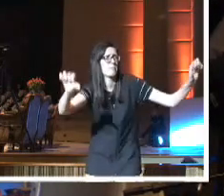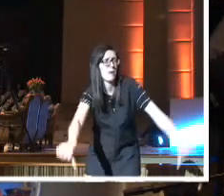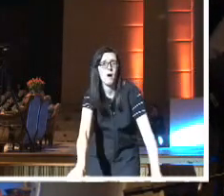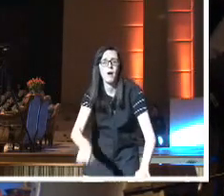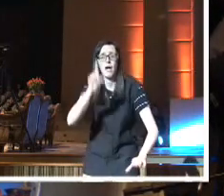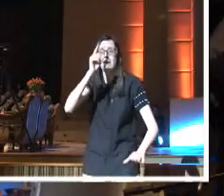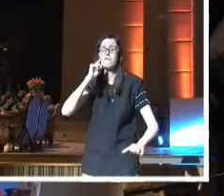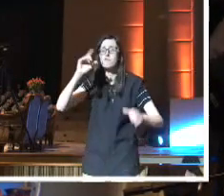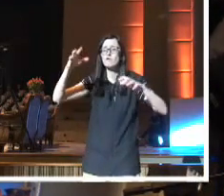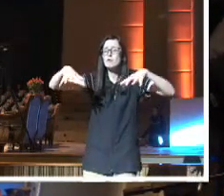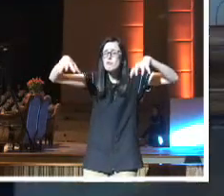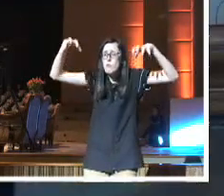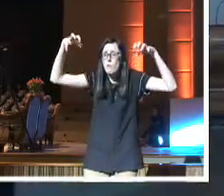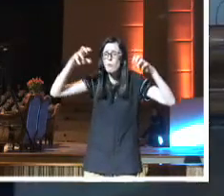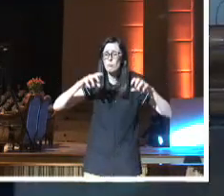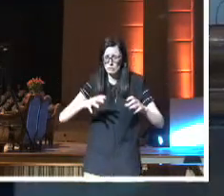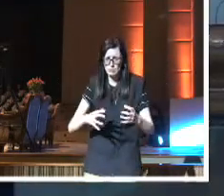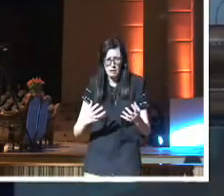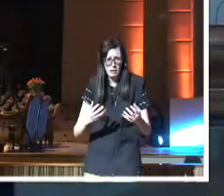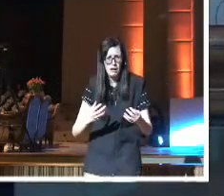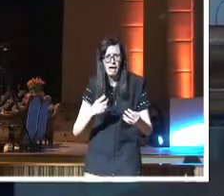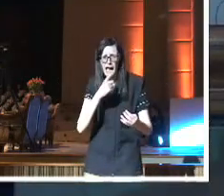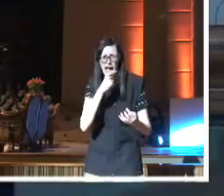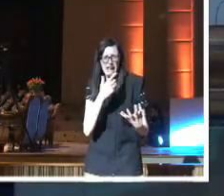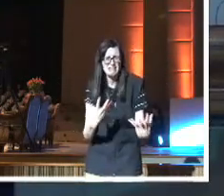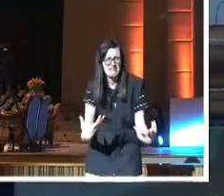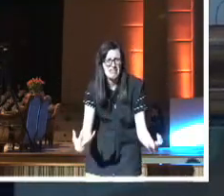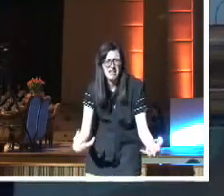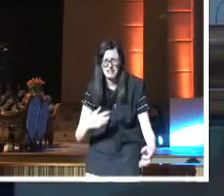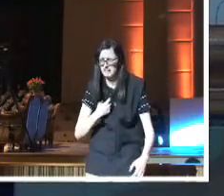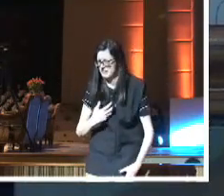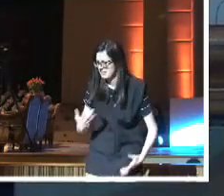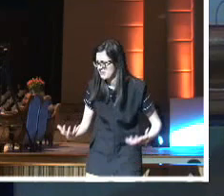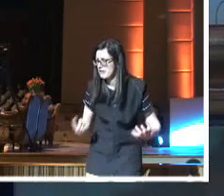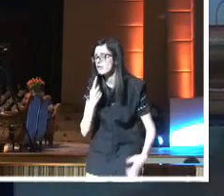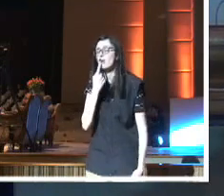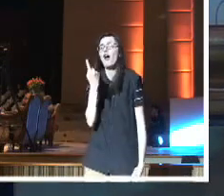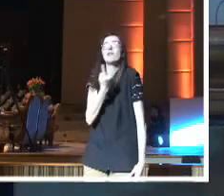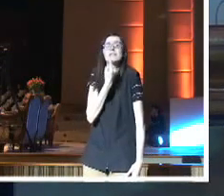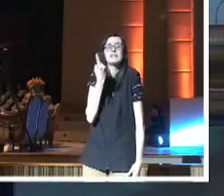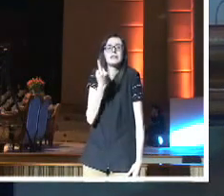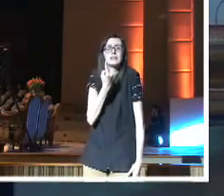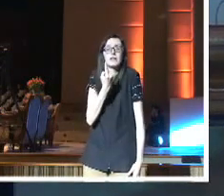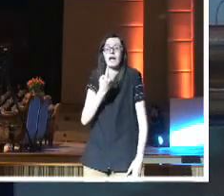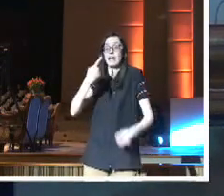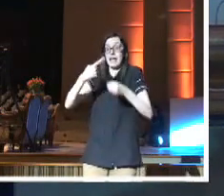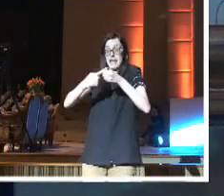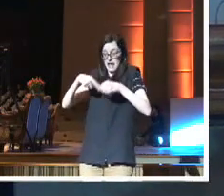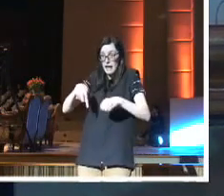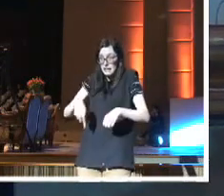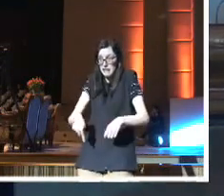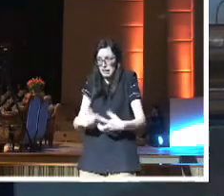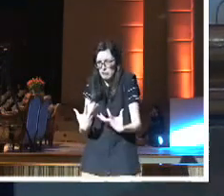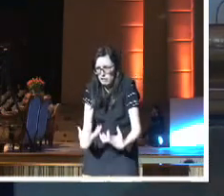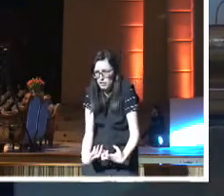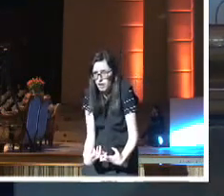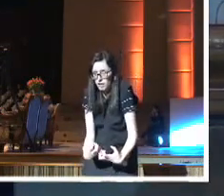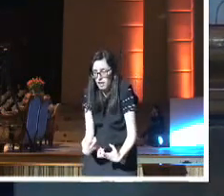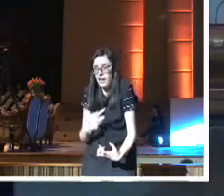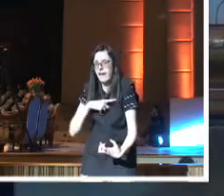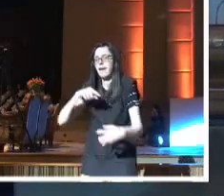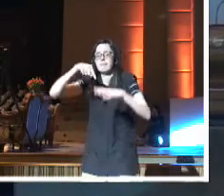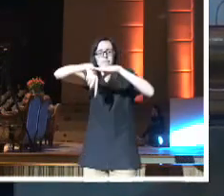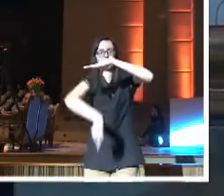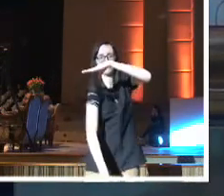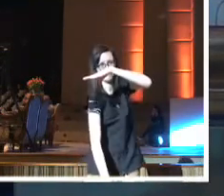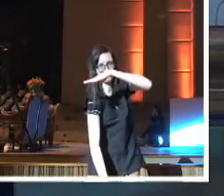uma masmorra, não tem outro jeito, é uma masmorra. A realidade é a cidade de Gate, a realidade é o rei que está